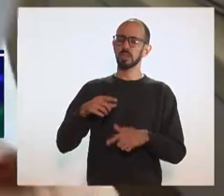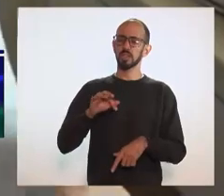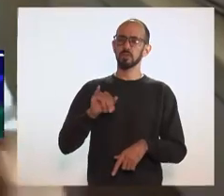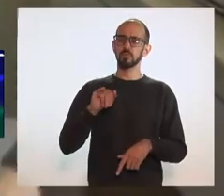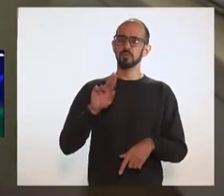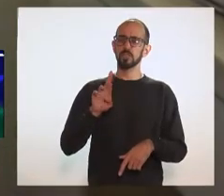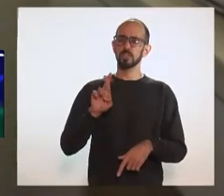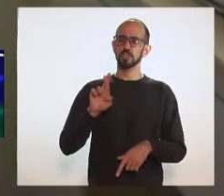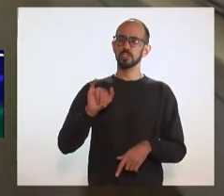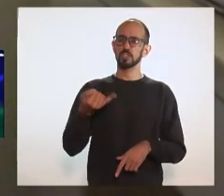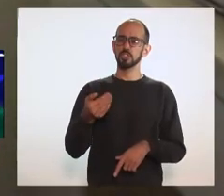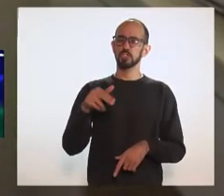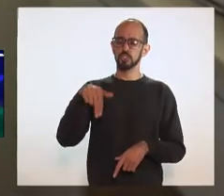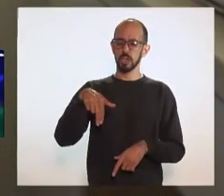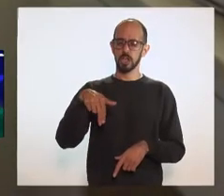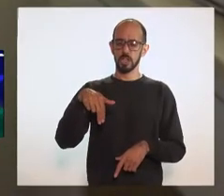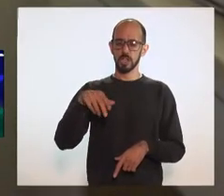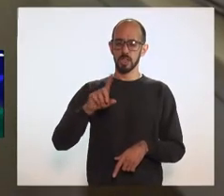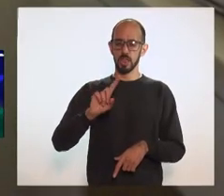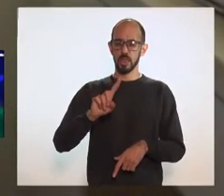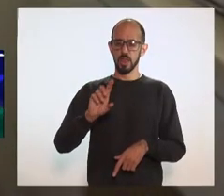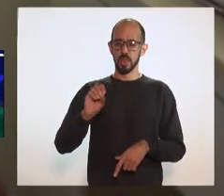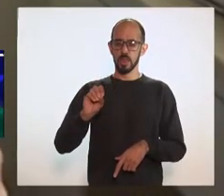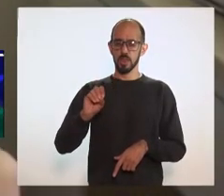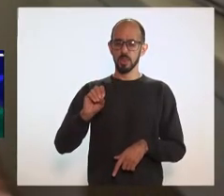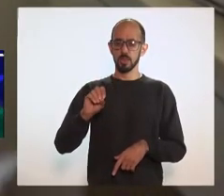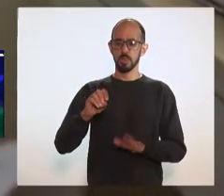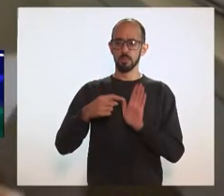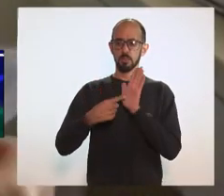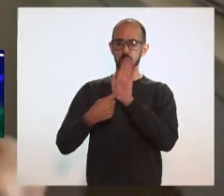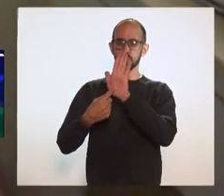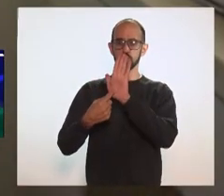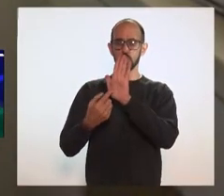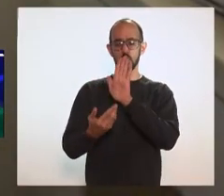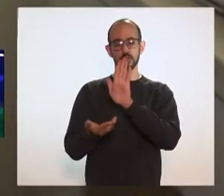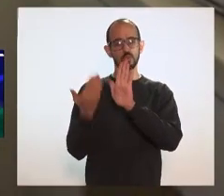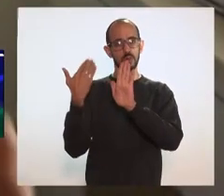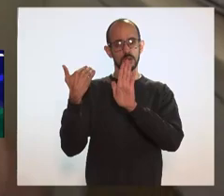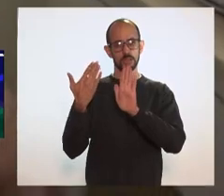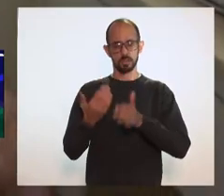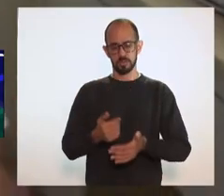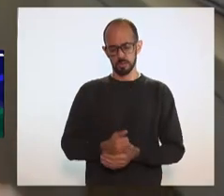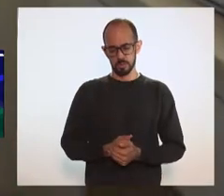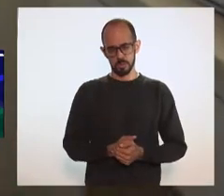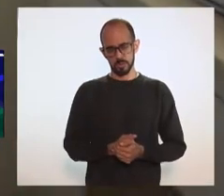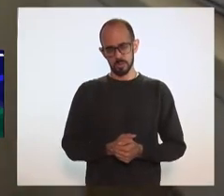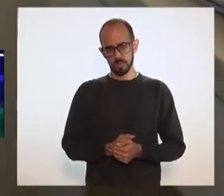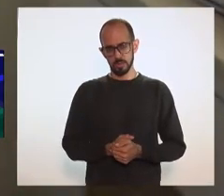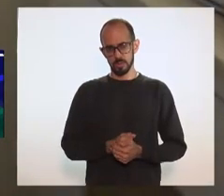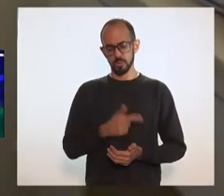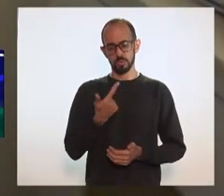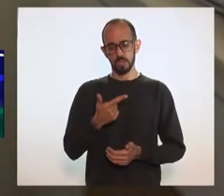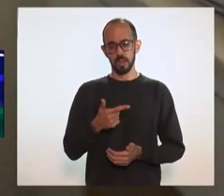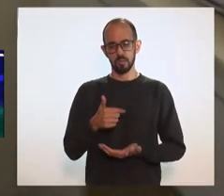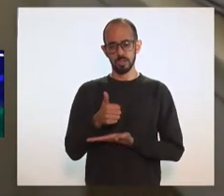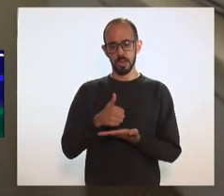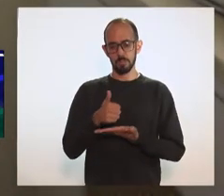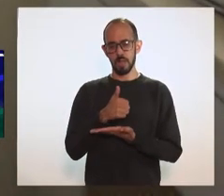não rodou isso lá e fundamentou toda essa